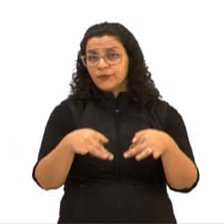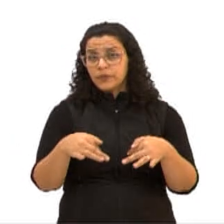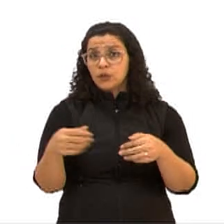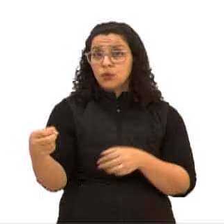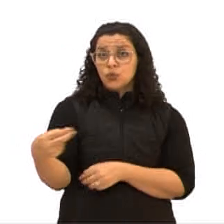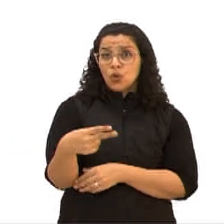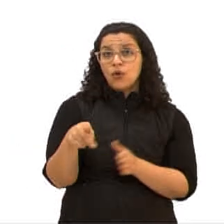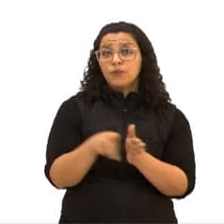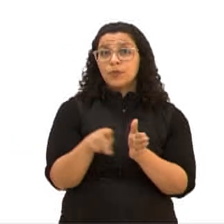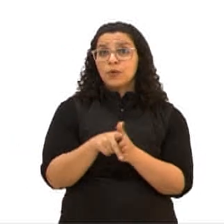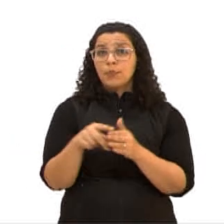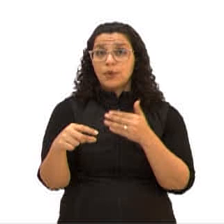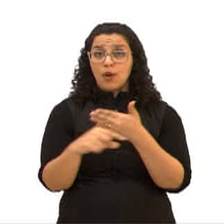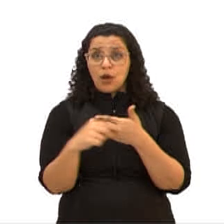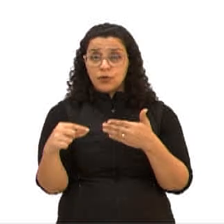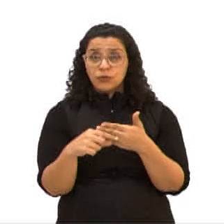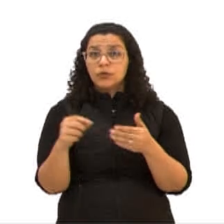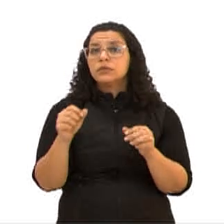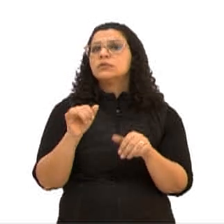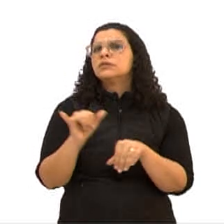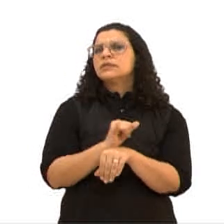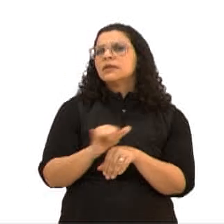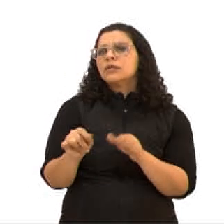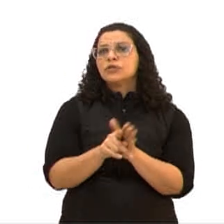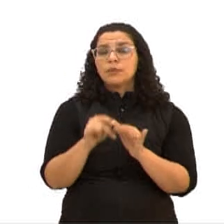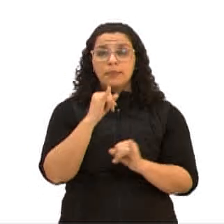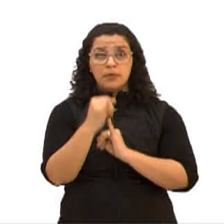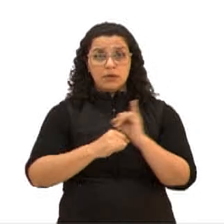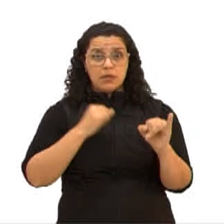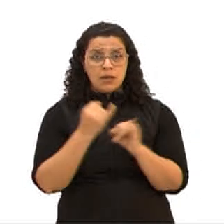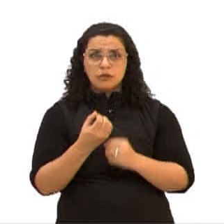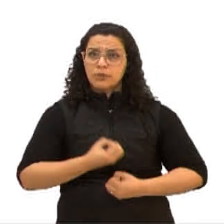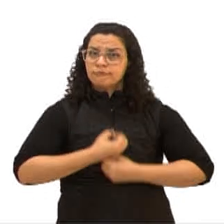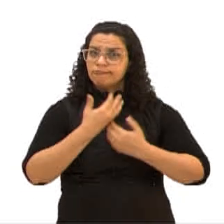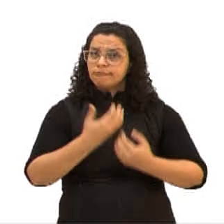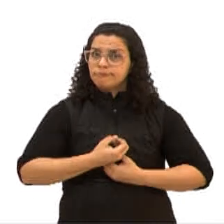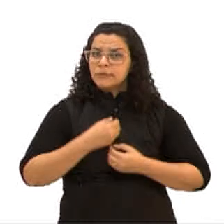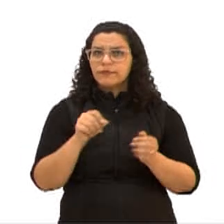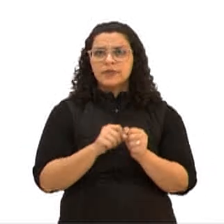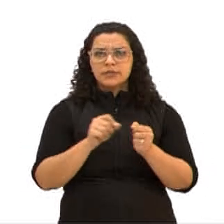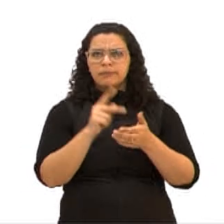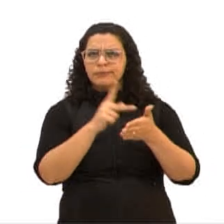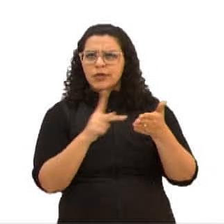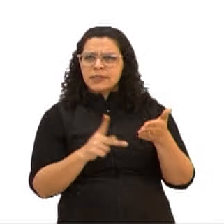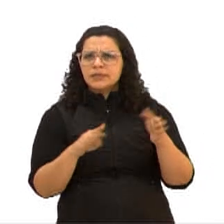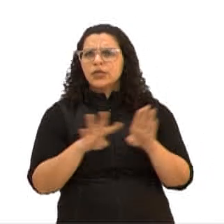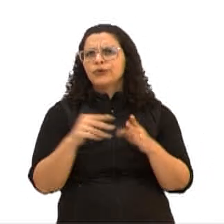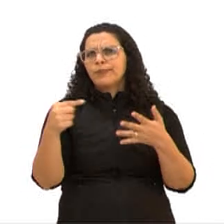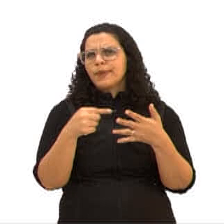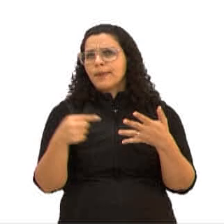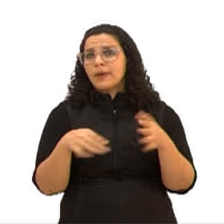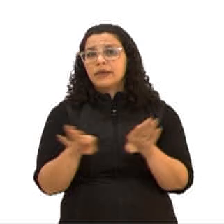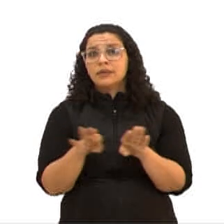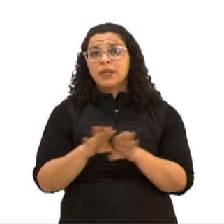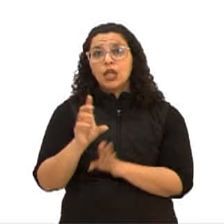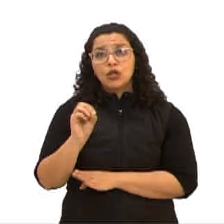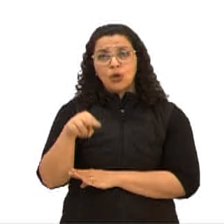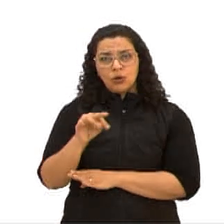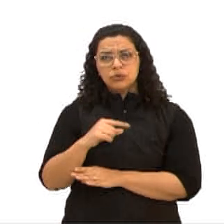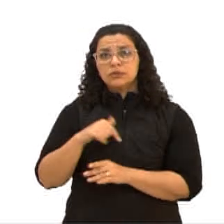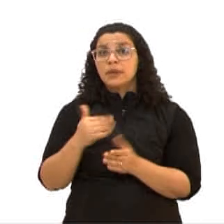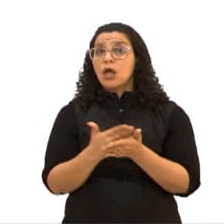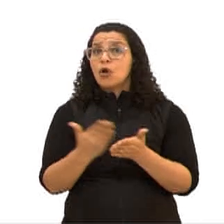nova geração de escritores utilizava os recursos digitais para expressar, criar prosa, poesia ou microcontos. Até